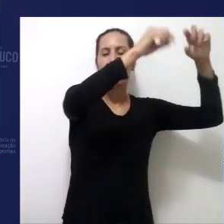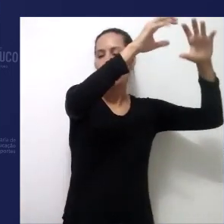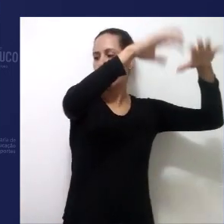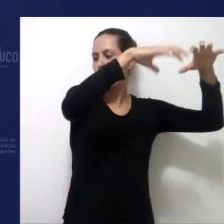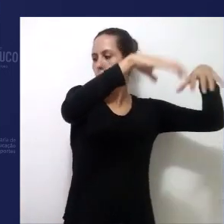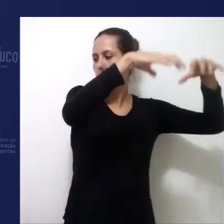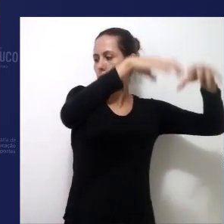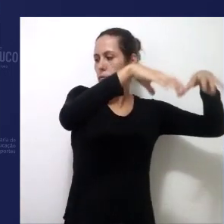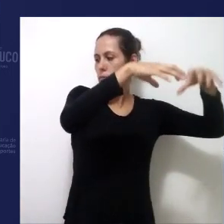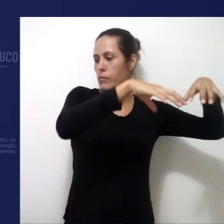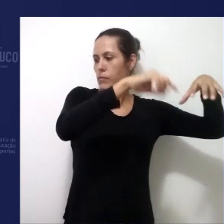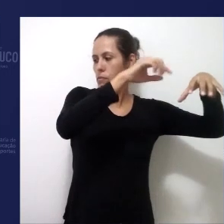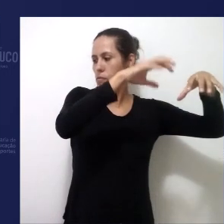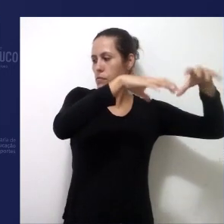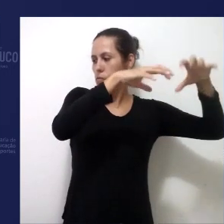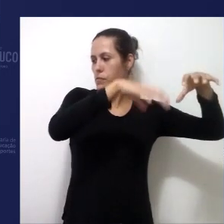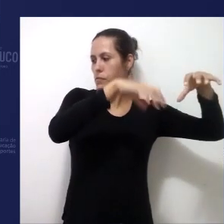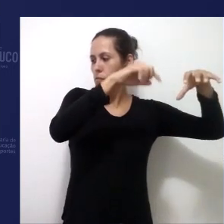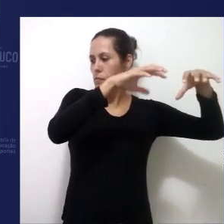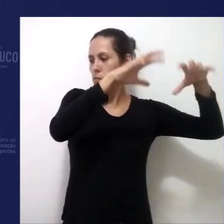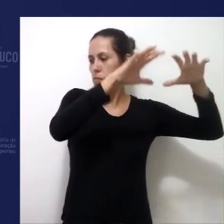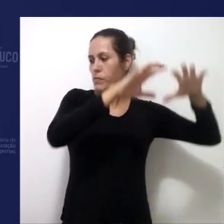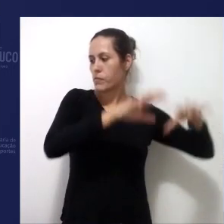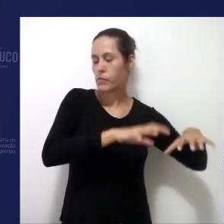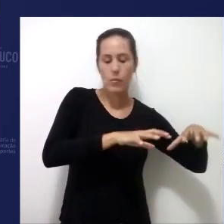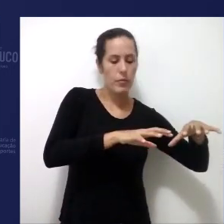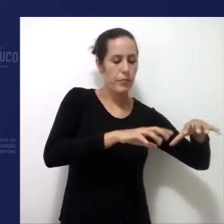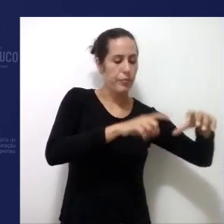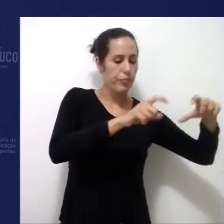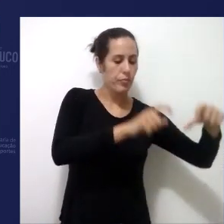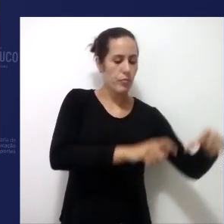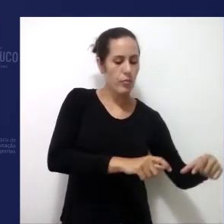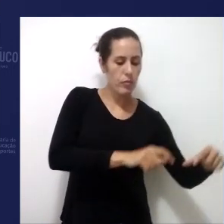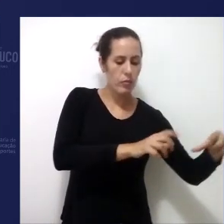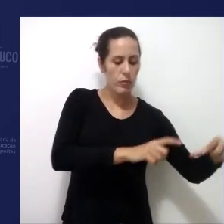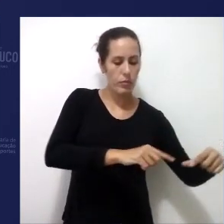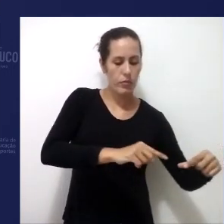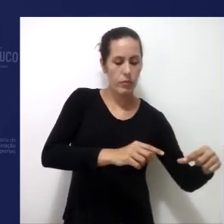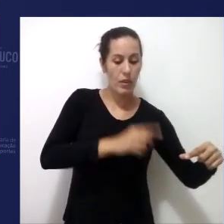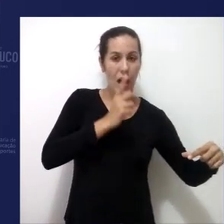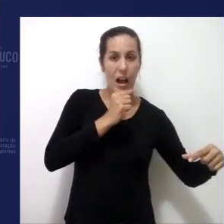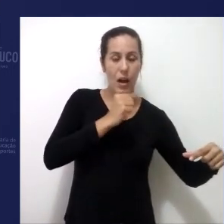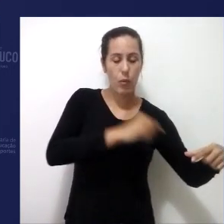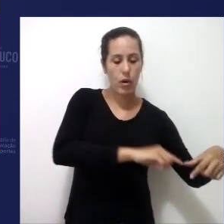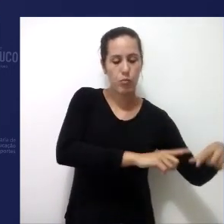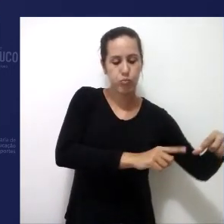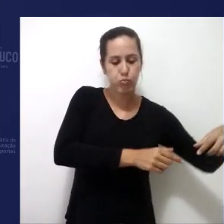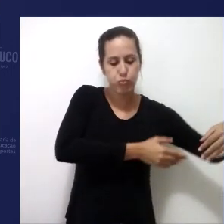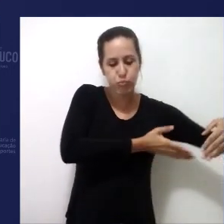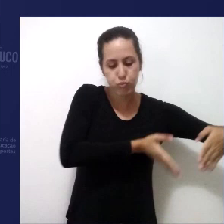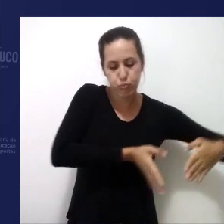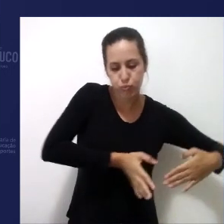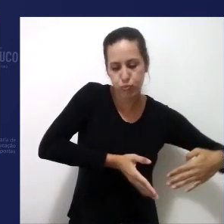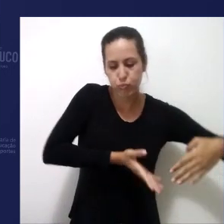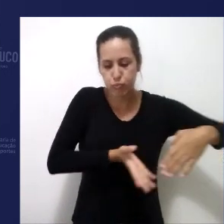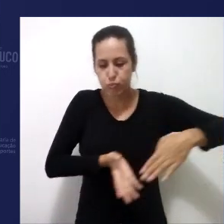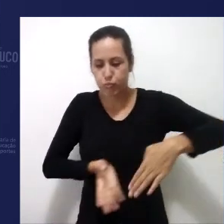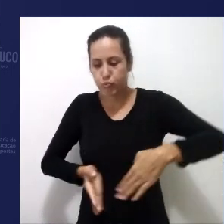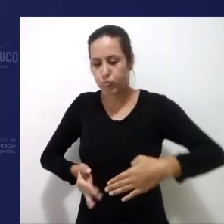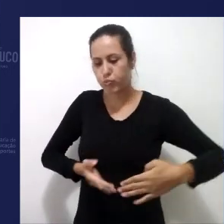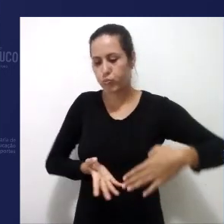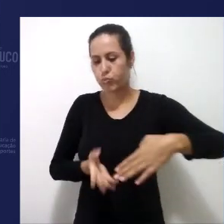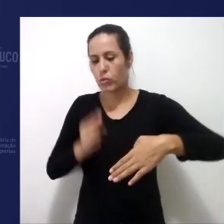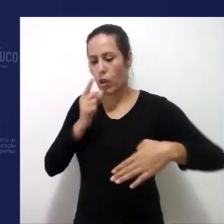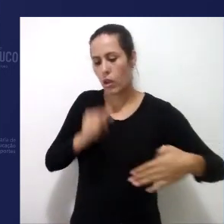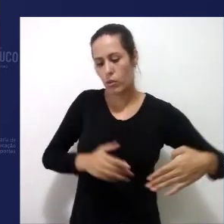solo daí vai formar o que a gente chama de lençóis de águas. Esses lençóis de água vão desembocar